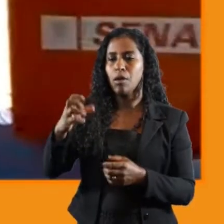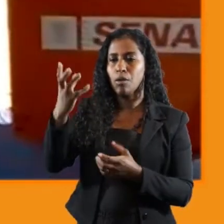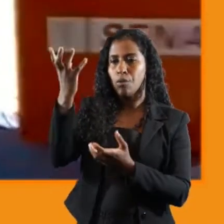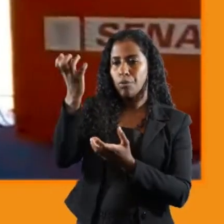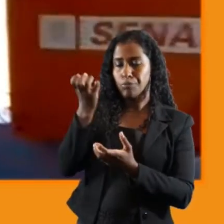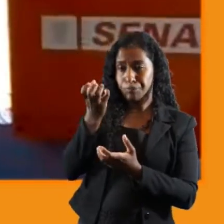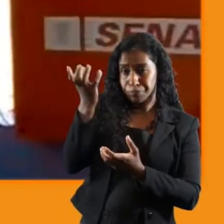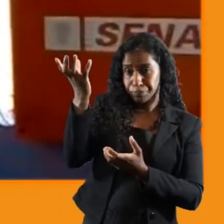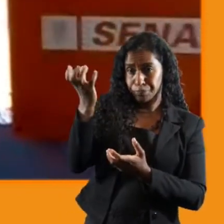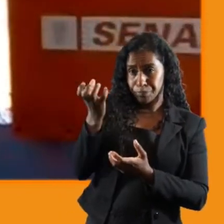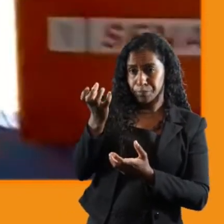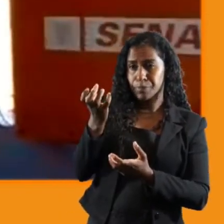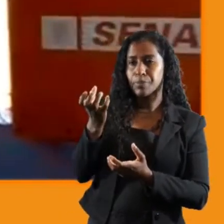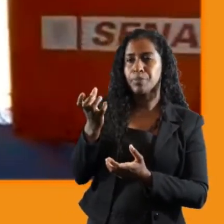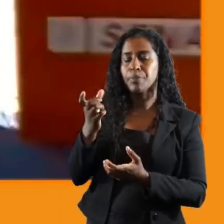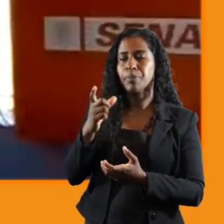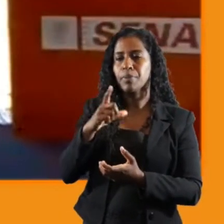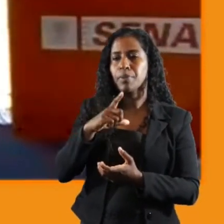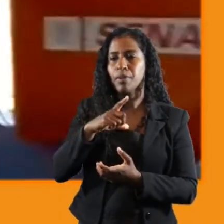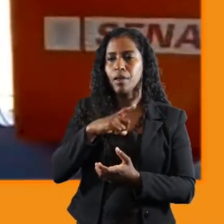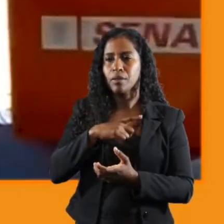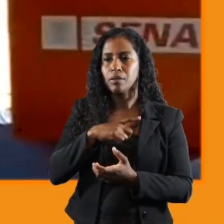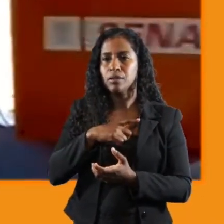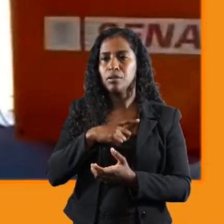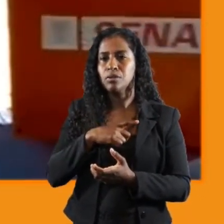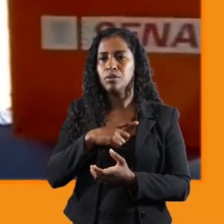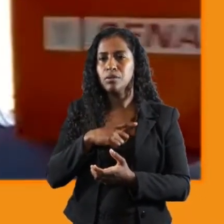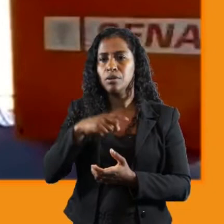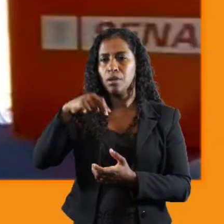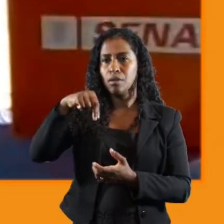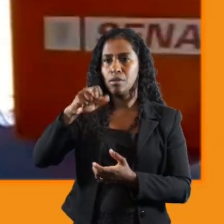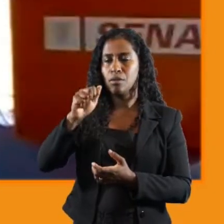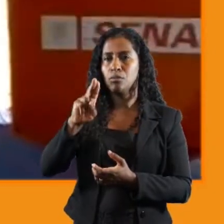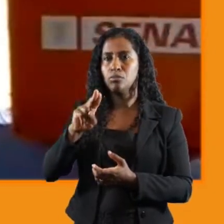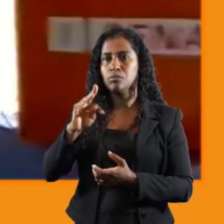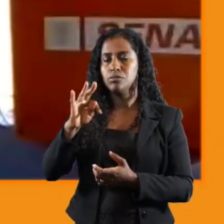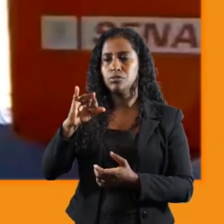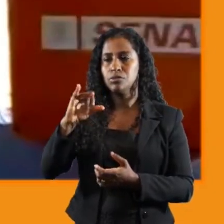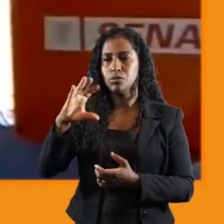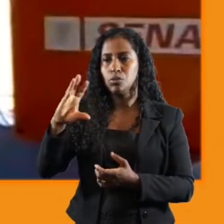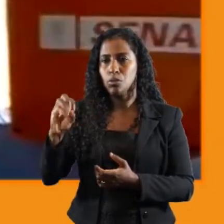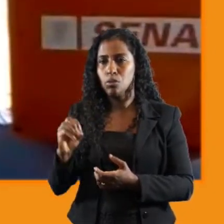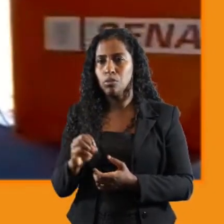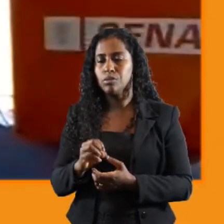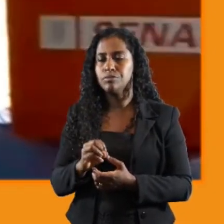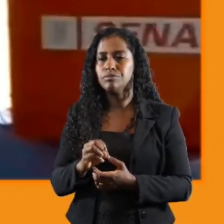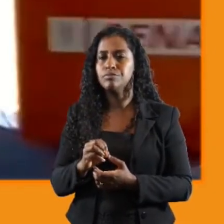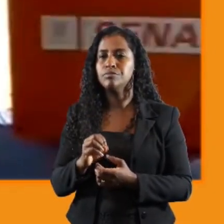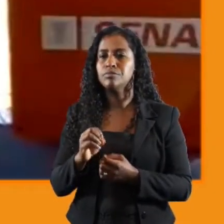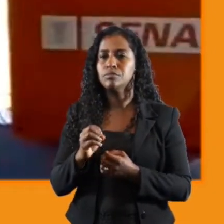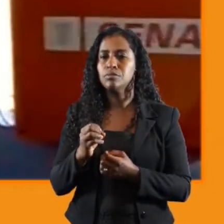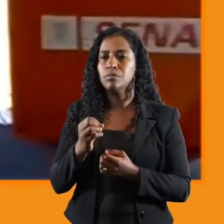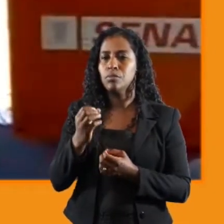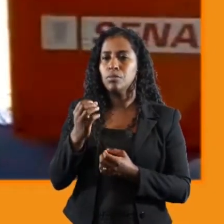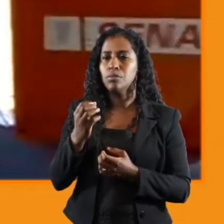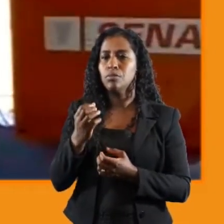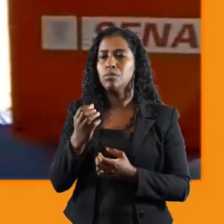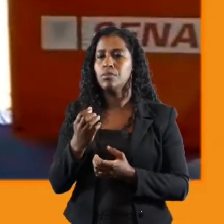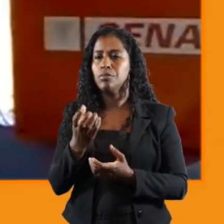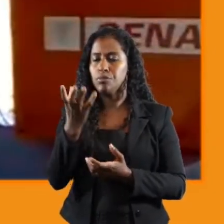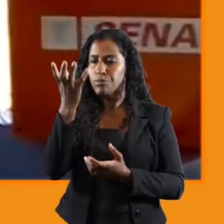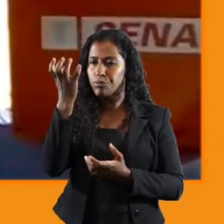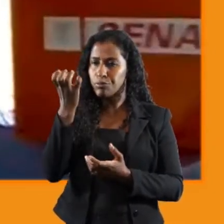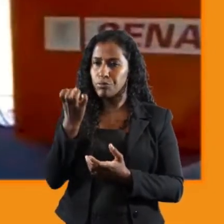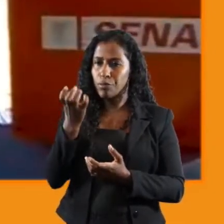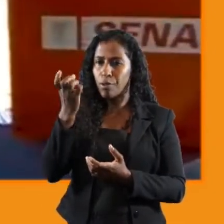e até mesmo náutico. Né? O exemplo náutico interessante são as boias nos portos. Né? Lá no